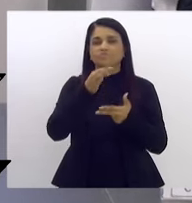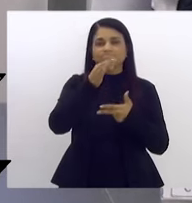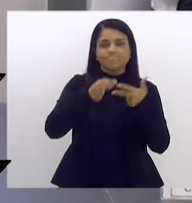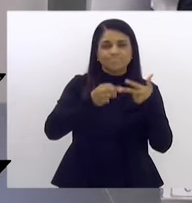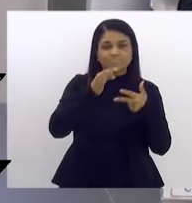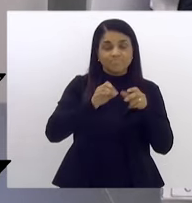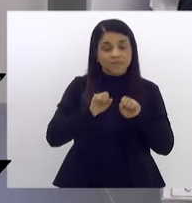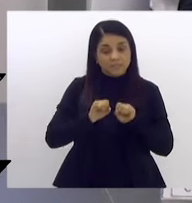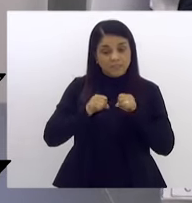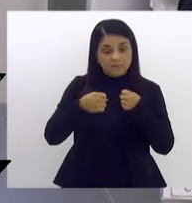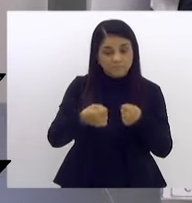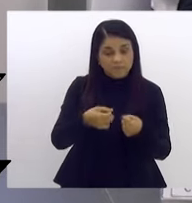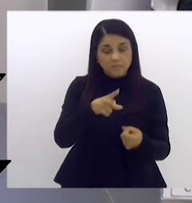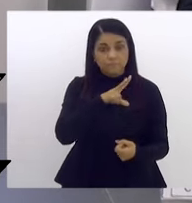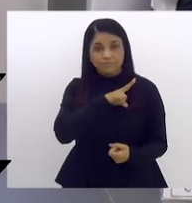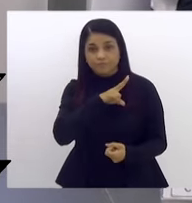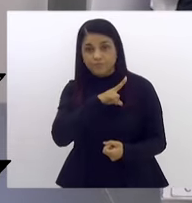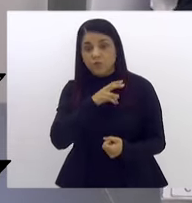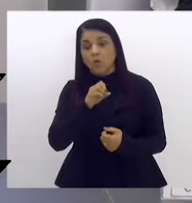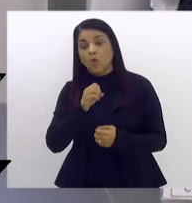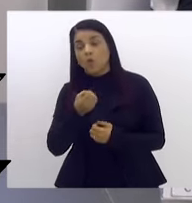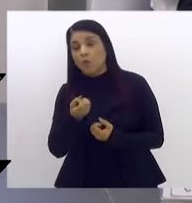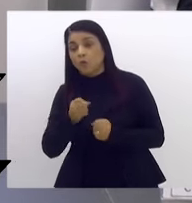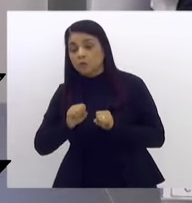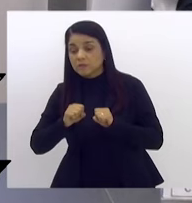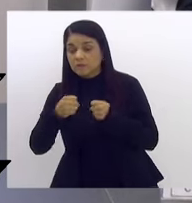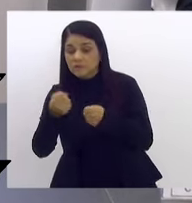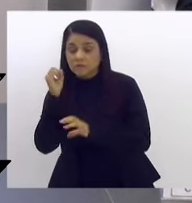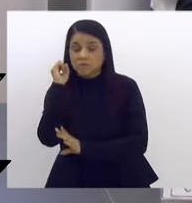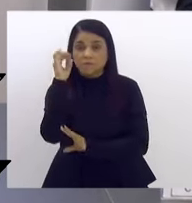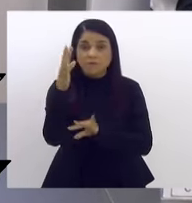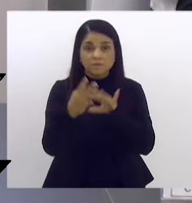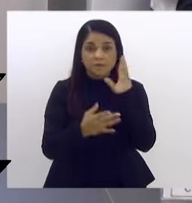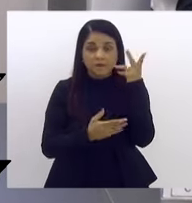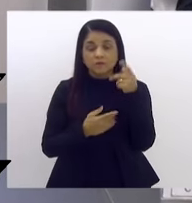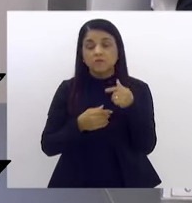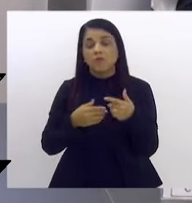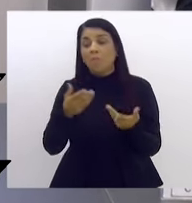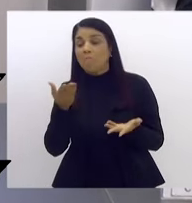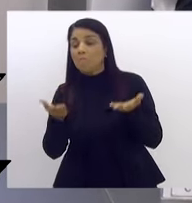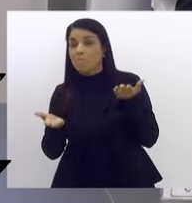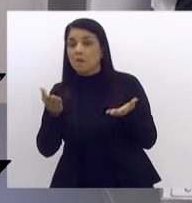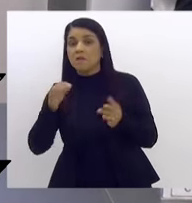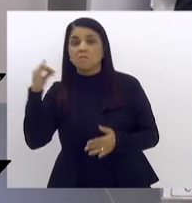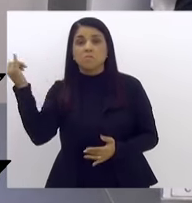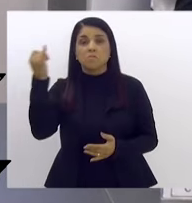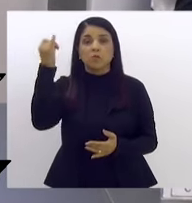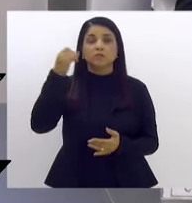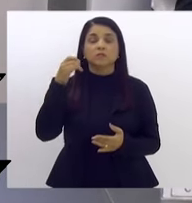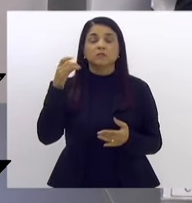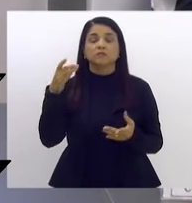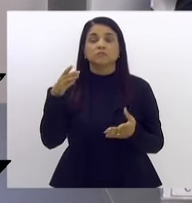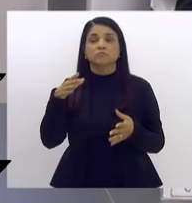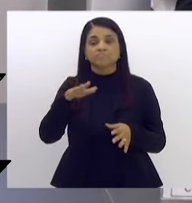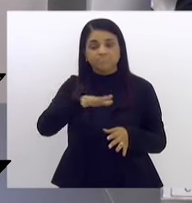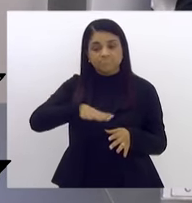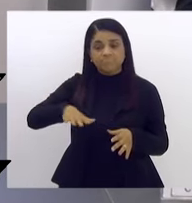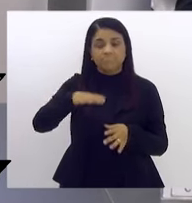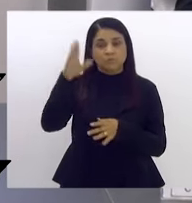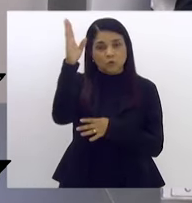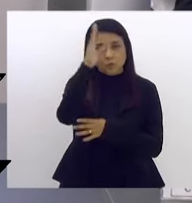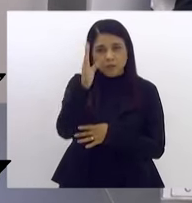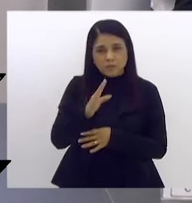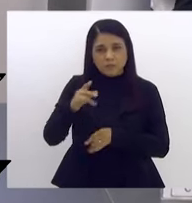da propriedade privada se é a defesa do meio ambiente para botar na balança Qual é o mais importante dentro da conjuntura nacional e